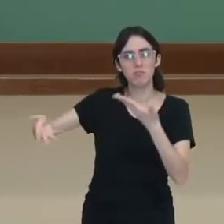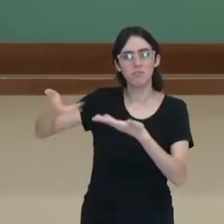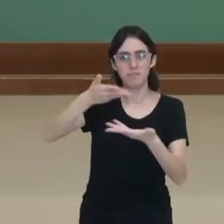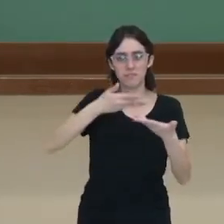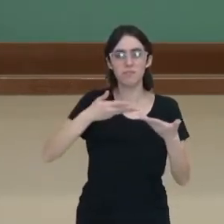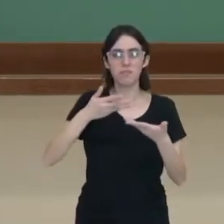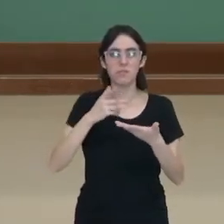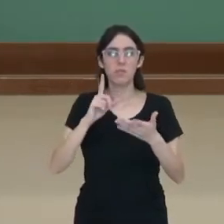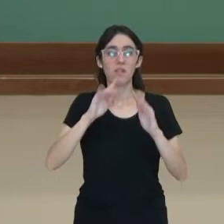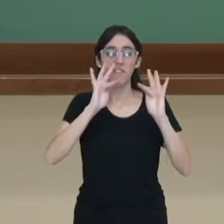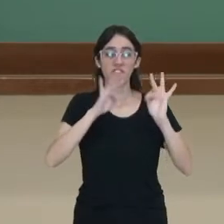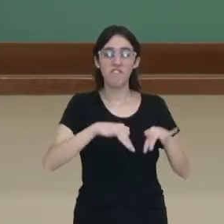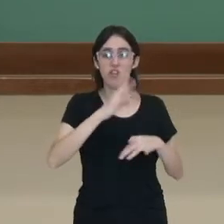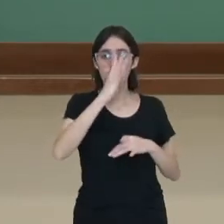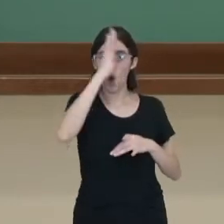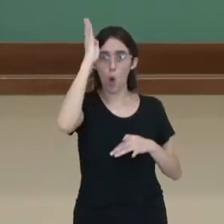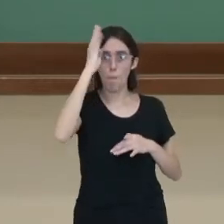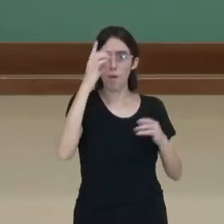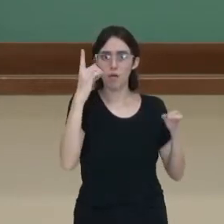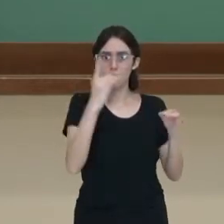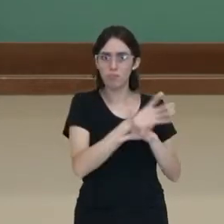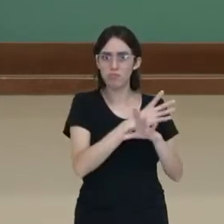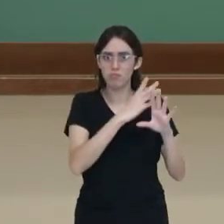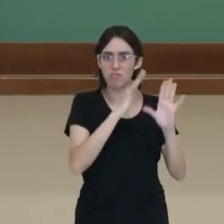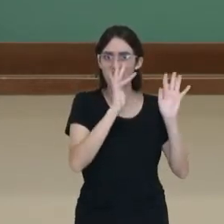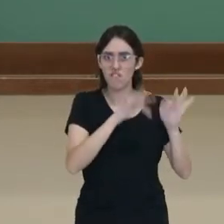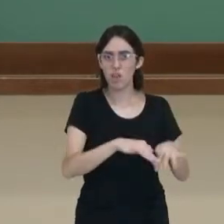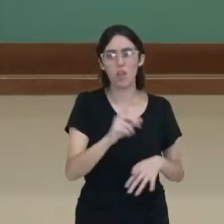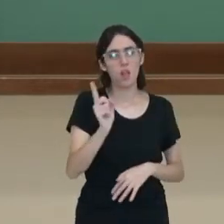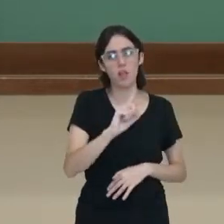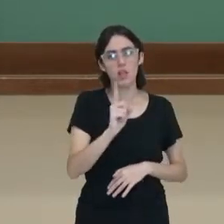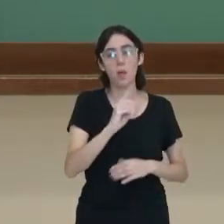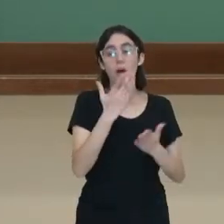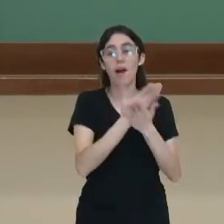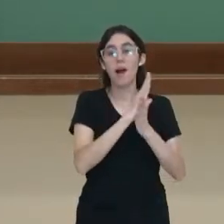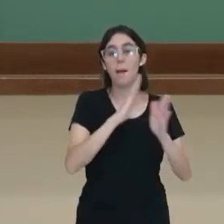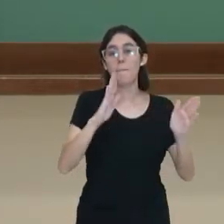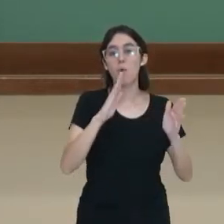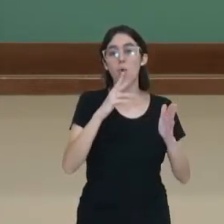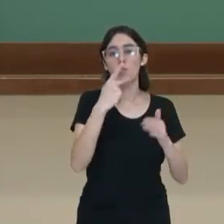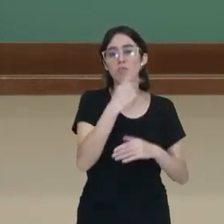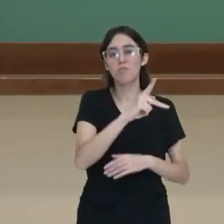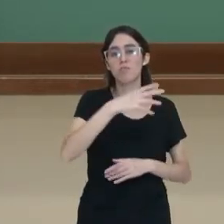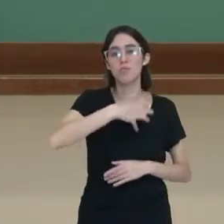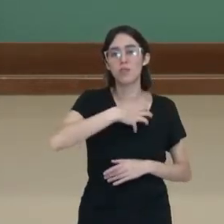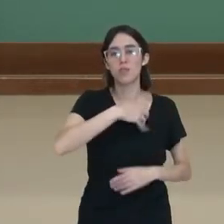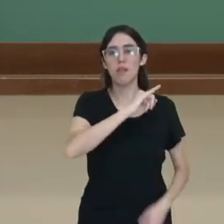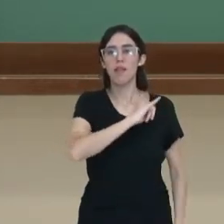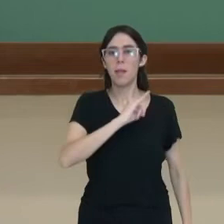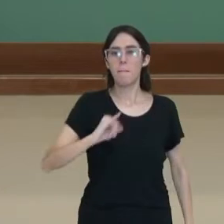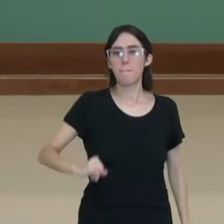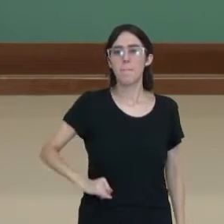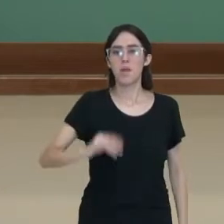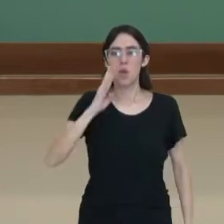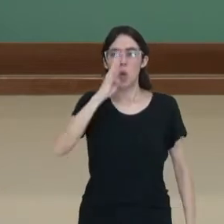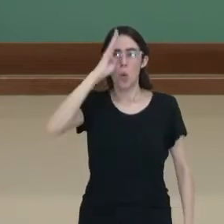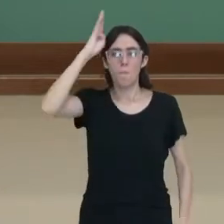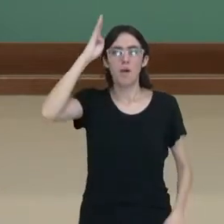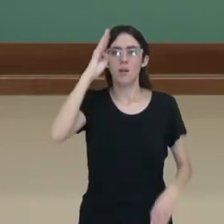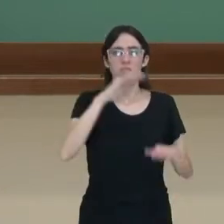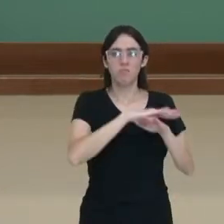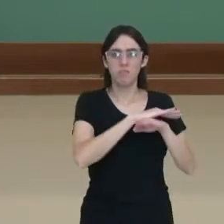fim de Roma, é o fim daquela política da organização de um império romano